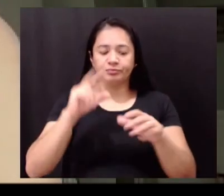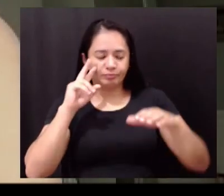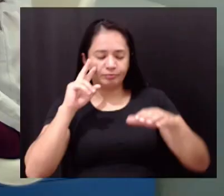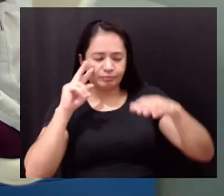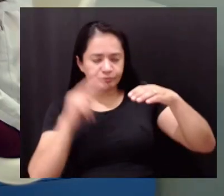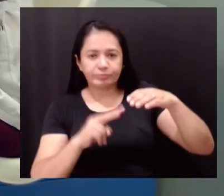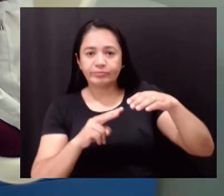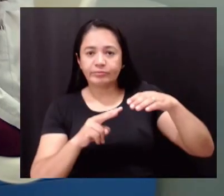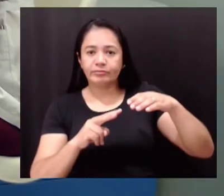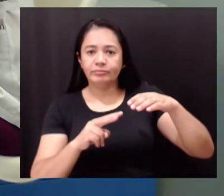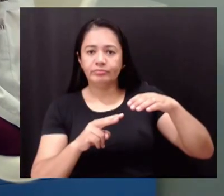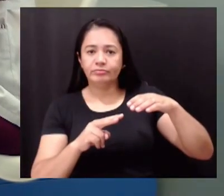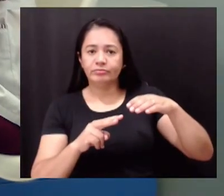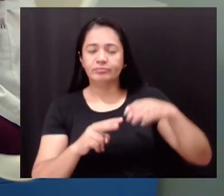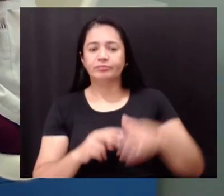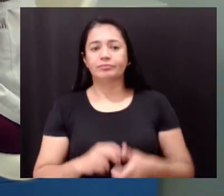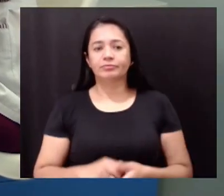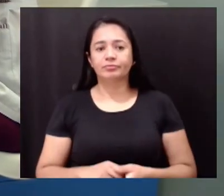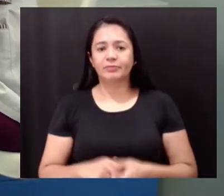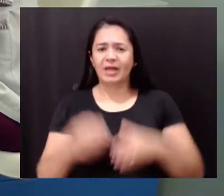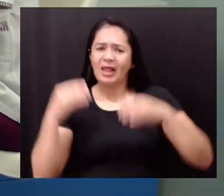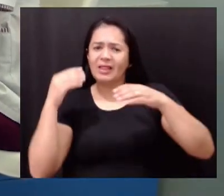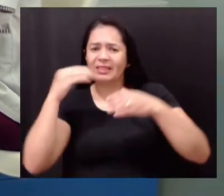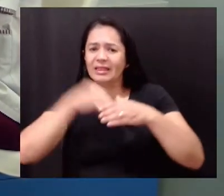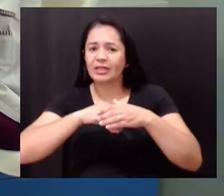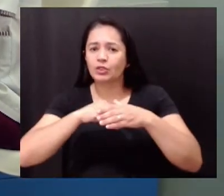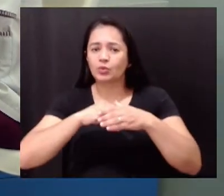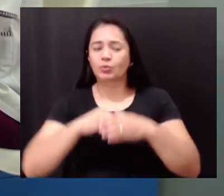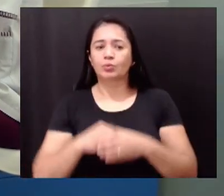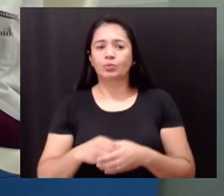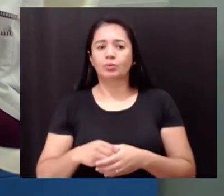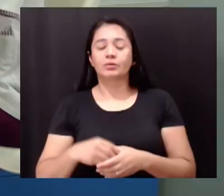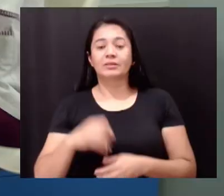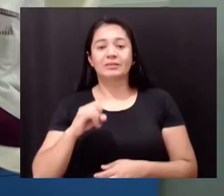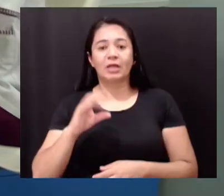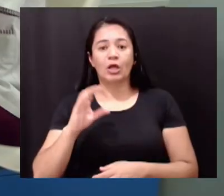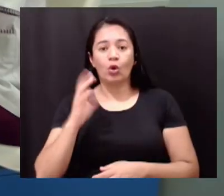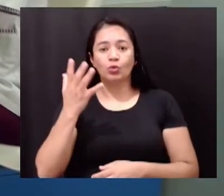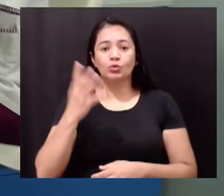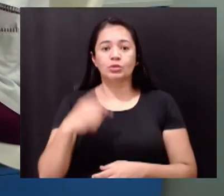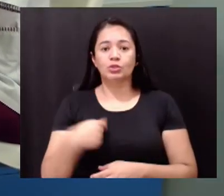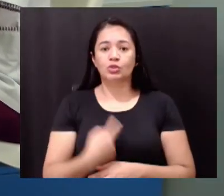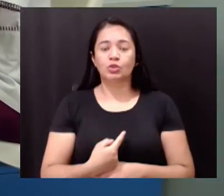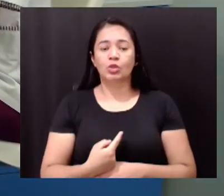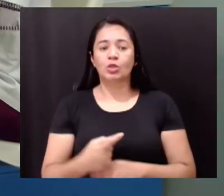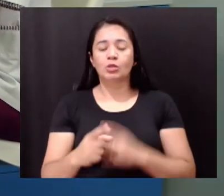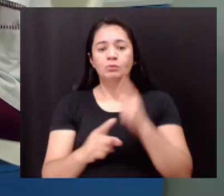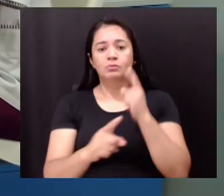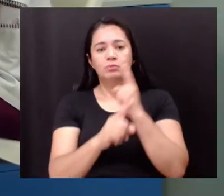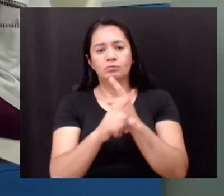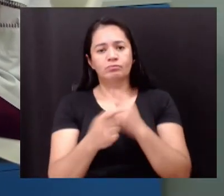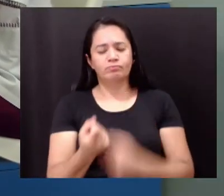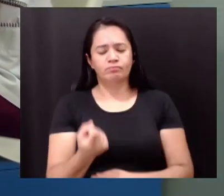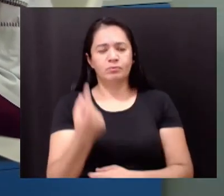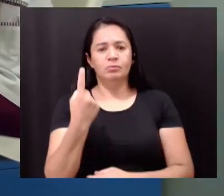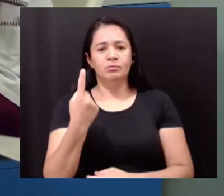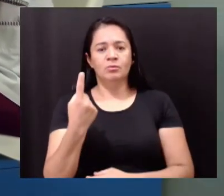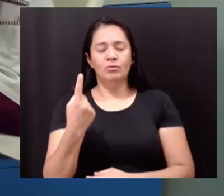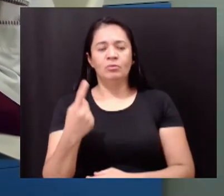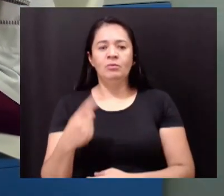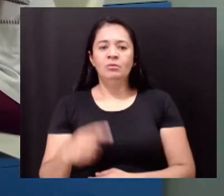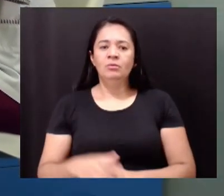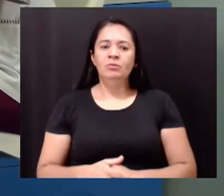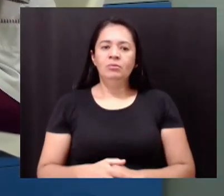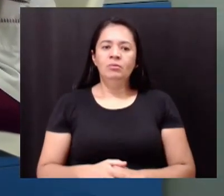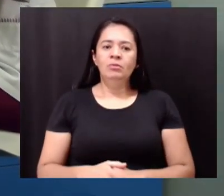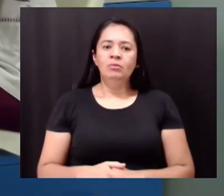do colo do útero. Quando isso acontece, a gente tendo um achado suspeito no exame, é um indicativo de que a